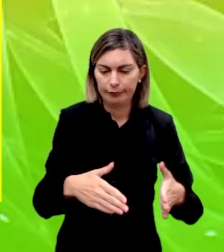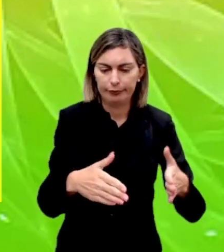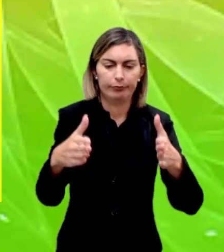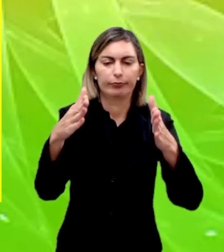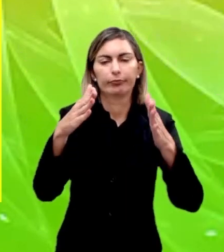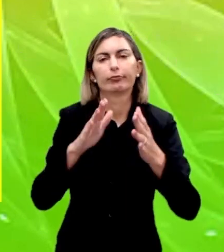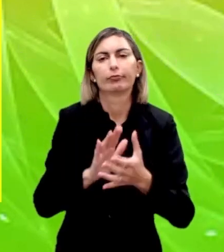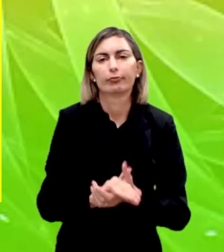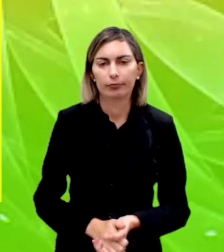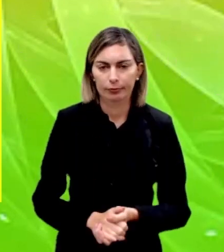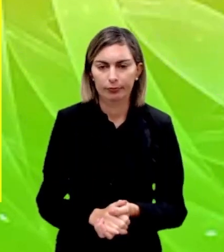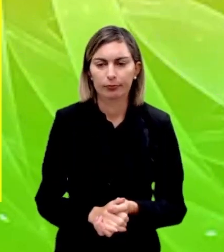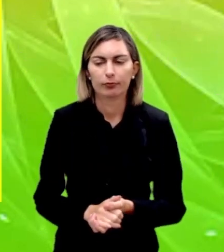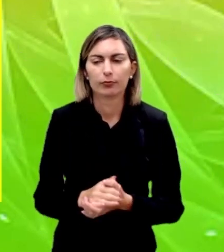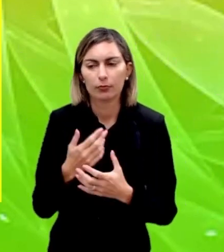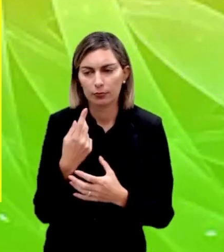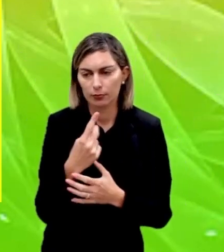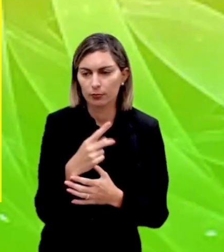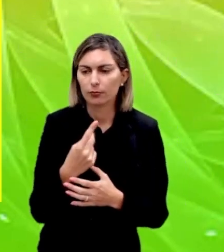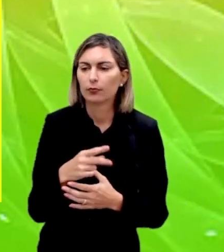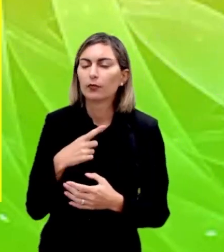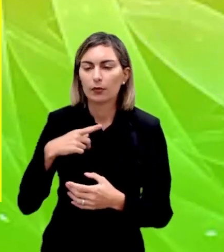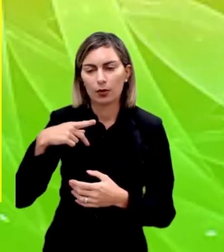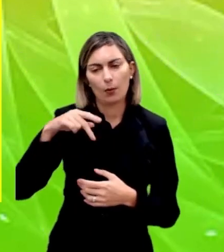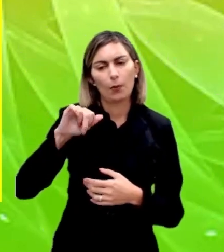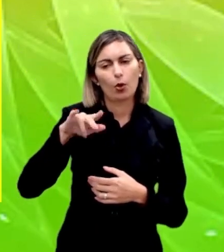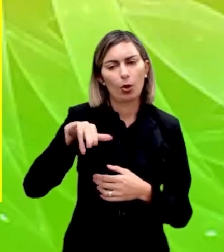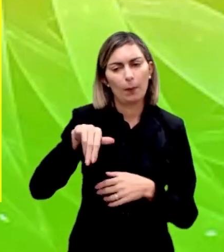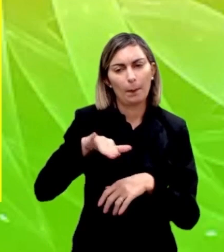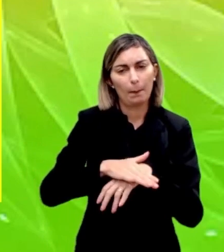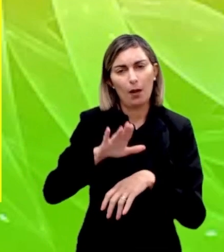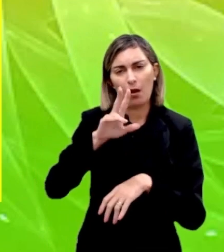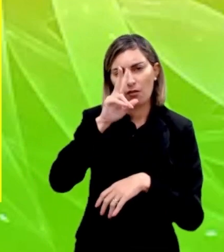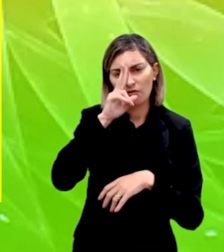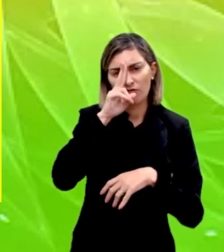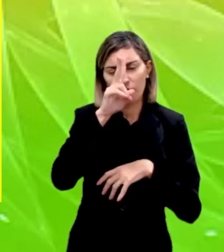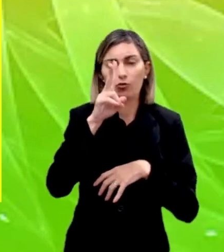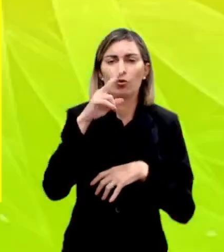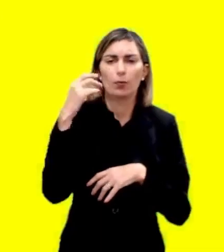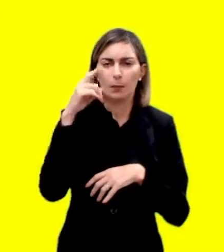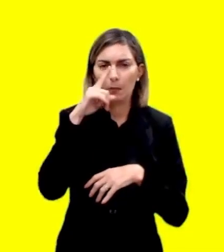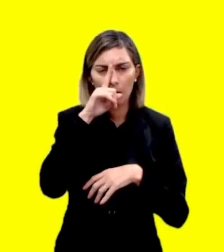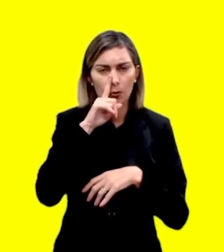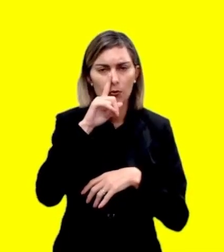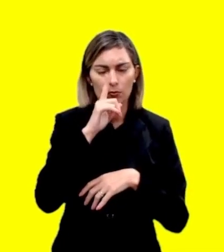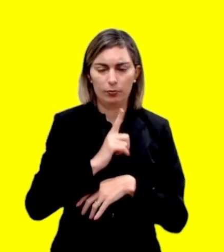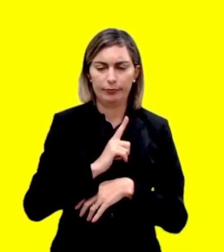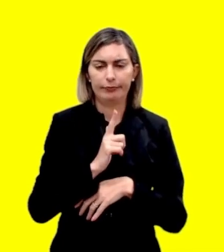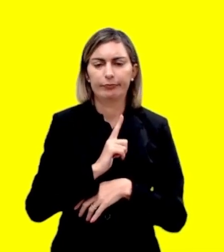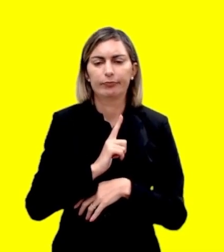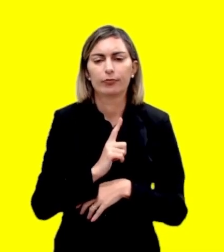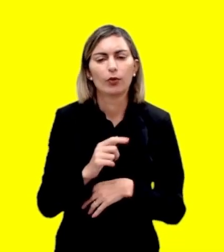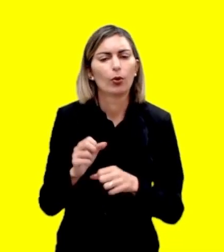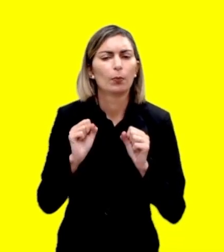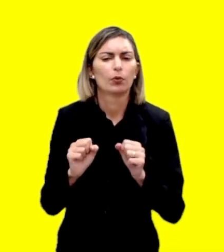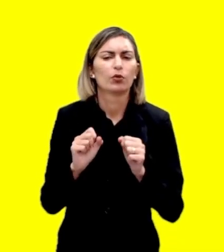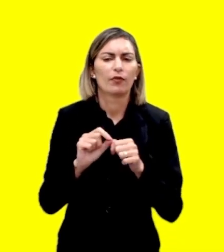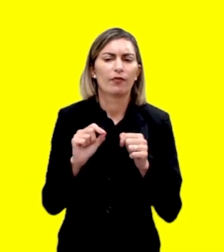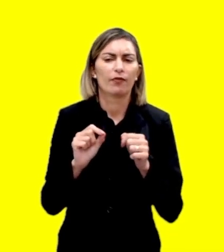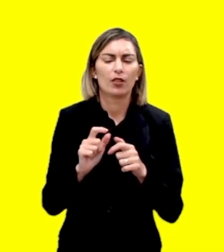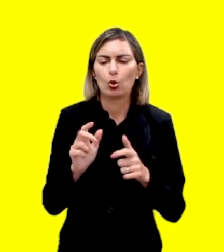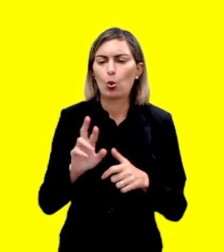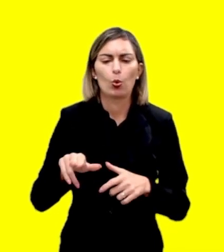estuários. Esse é um dos polímeros mais perigosos que existe. O que podemos fazer para não aumentar